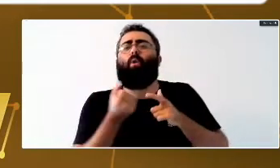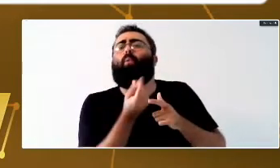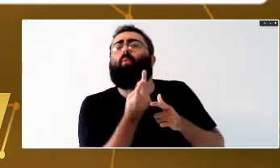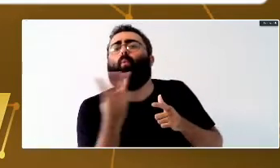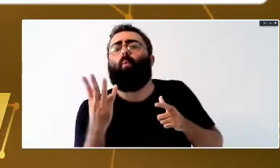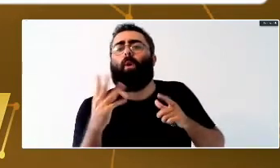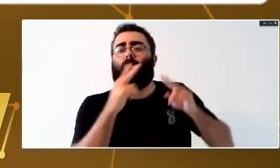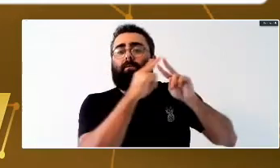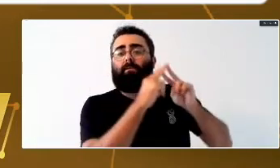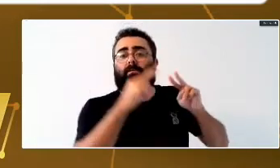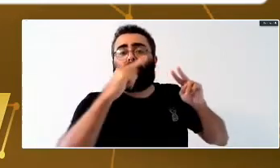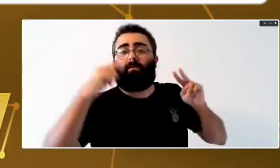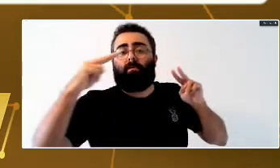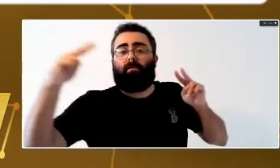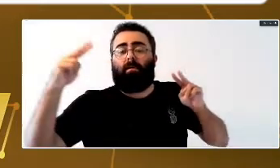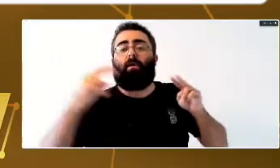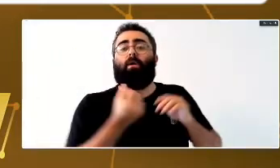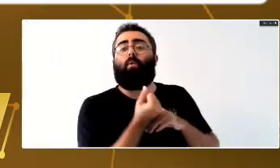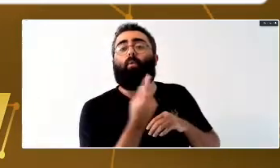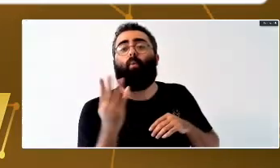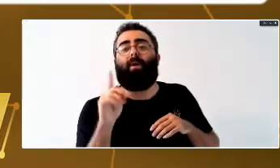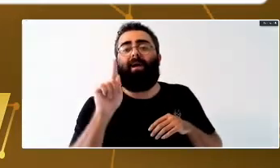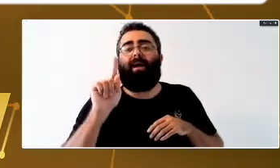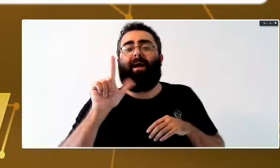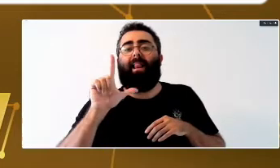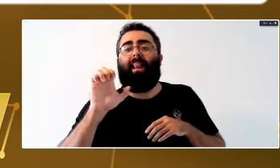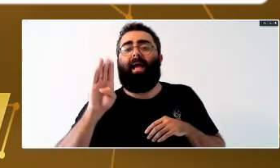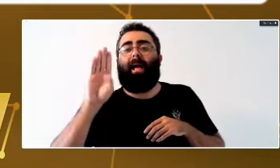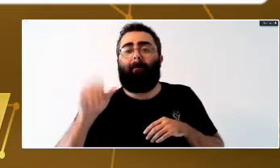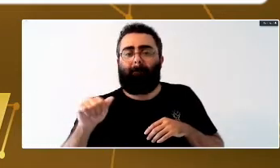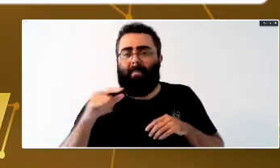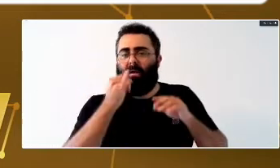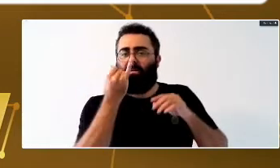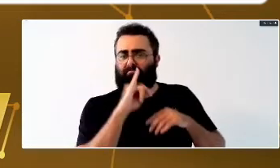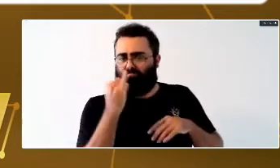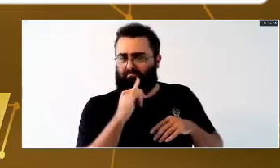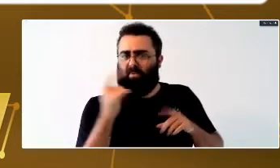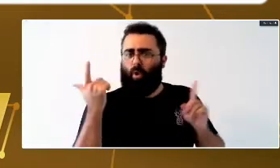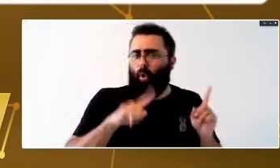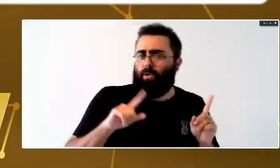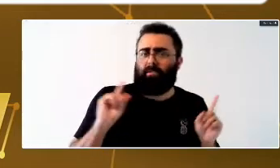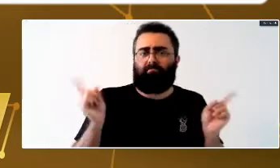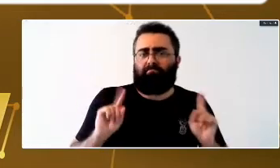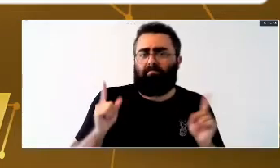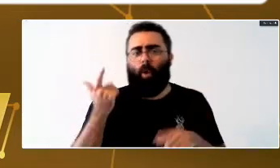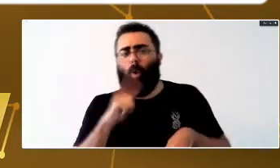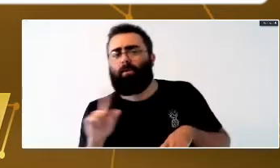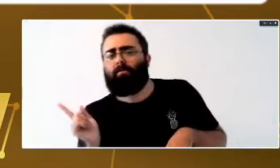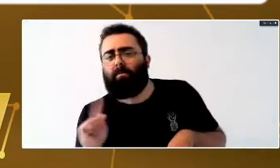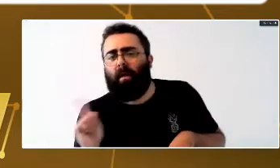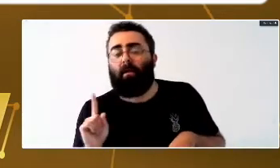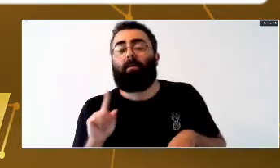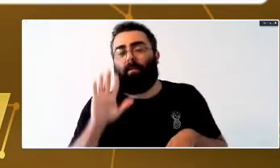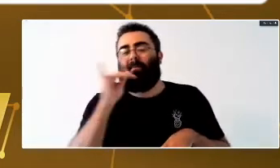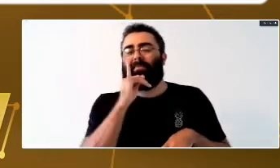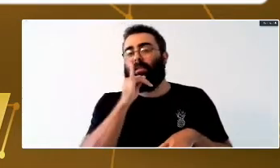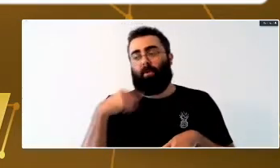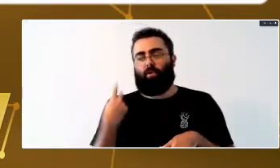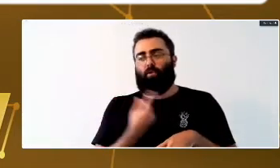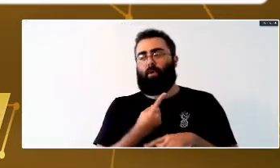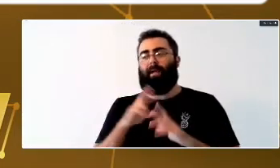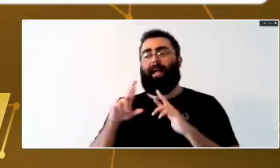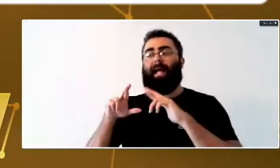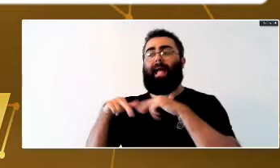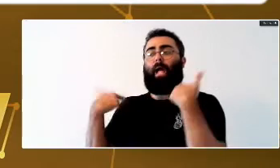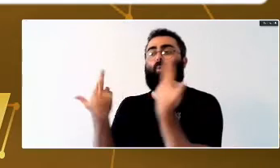em negociação, quantas glebas estão impedidas. Isso faz com que, quando a gente vá fazer uma reunião de andamento de uma